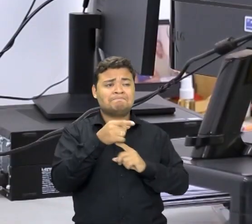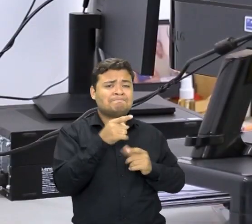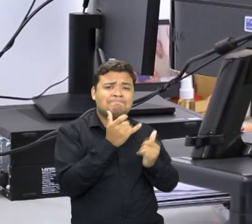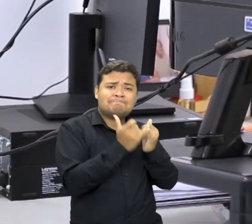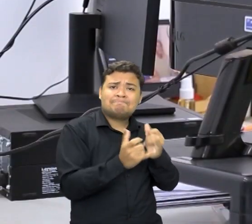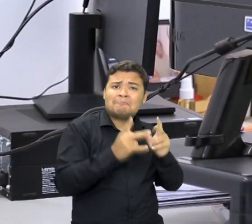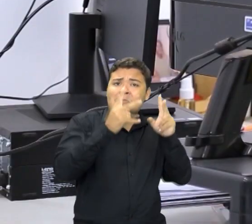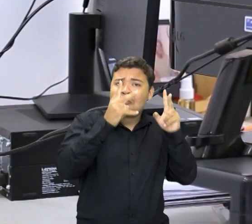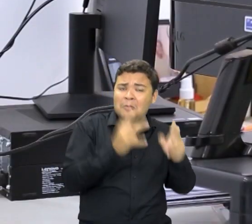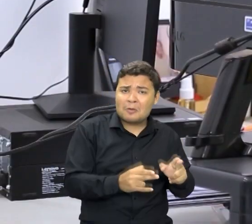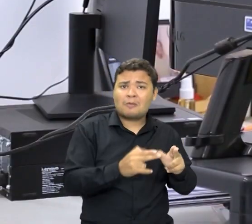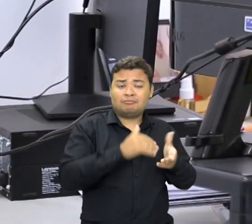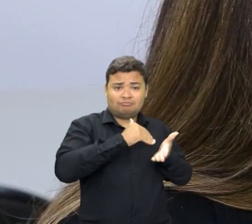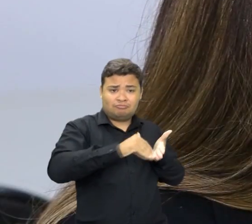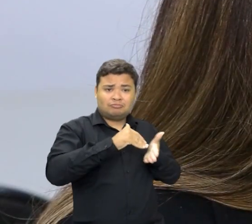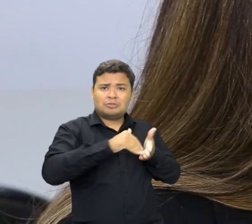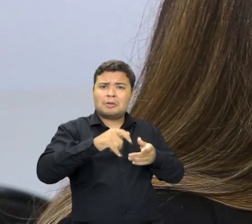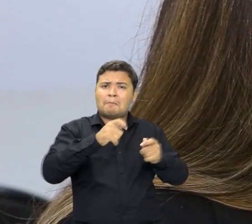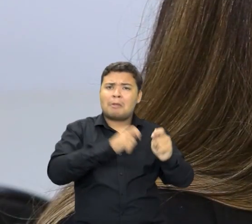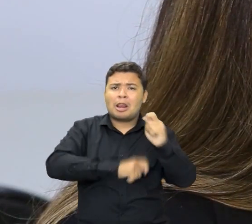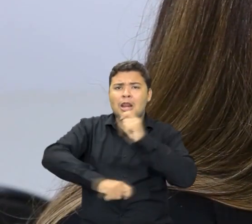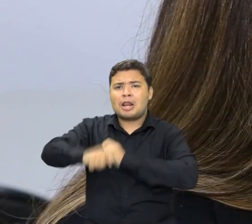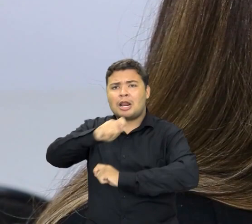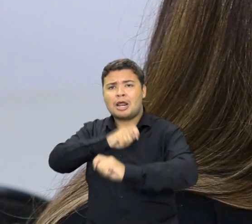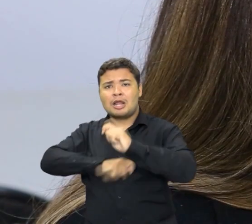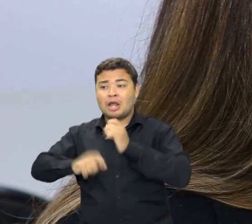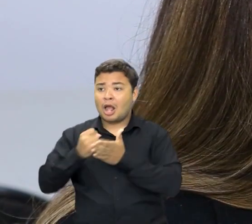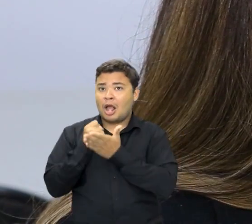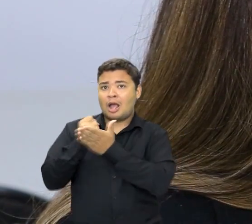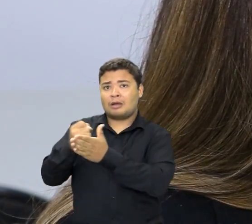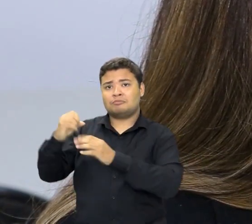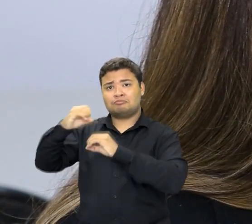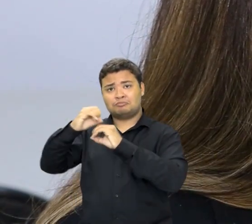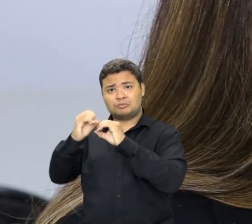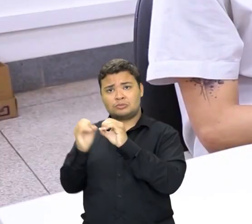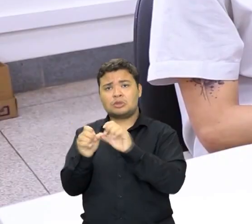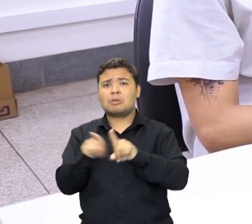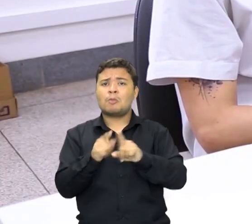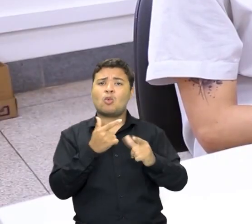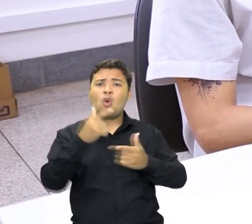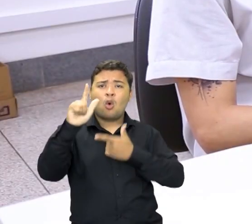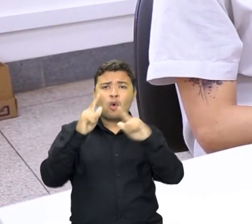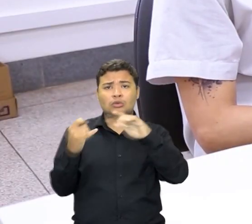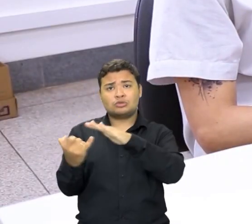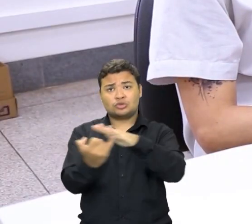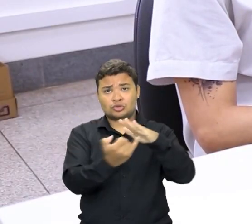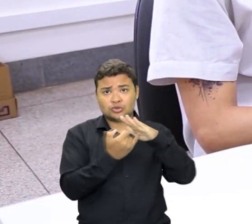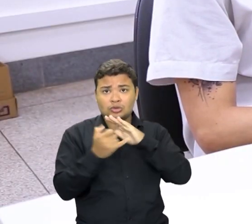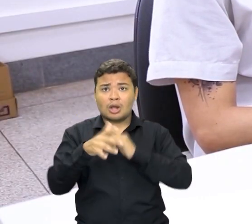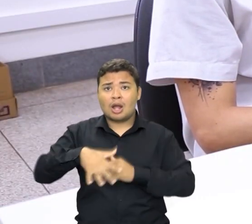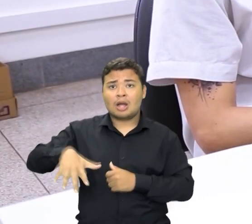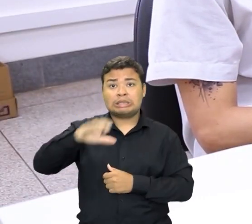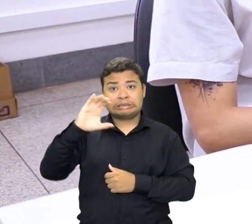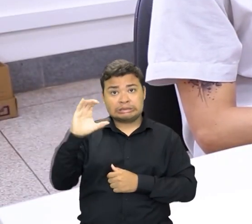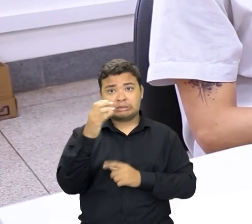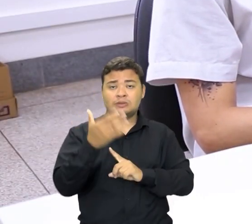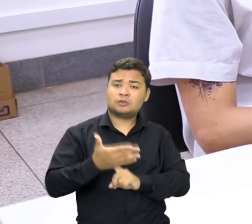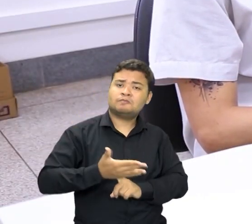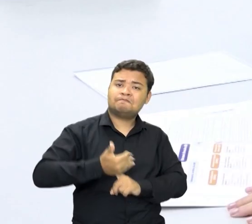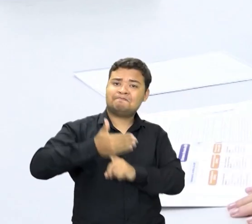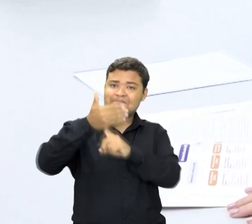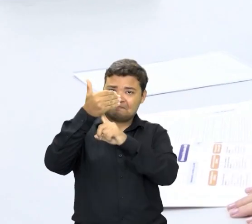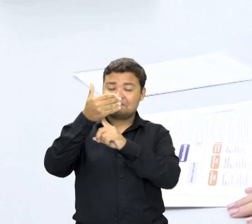Fundação de Apoio à Pesquisa, a FUNAP, trabalha com a gestão de projetos de pesquisa, ensino e extensão, bem como